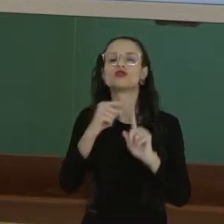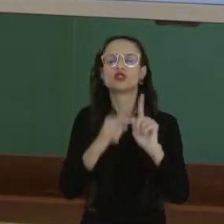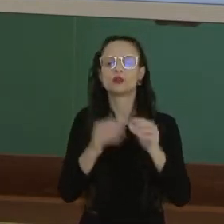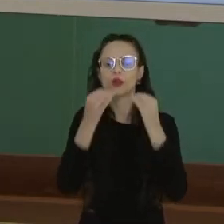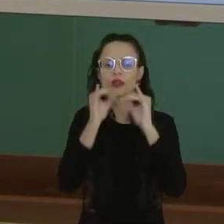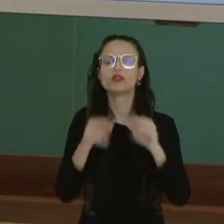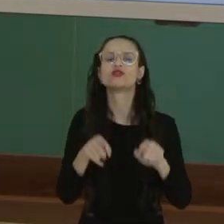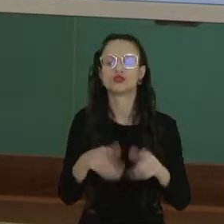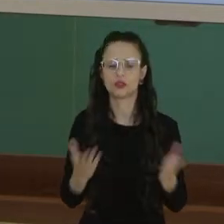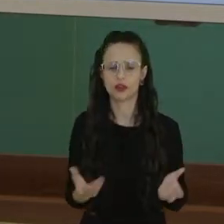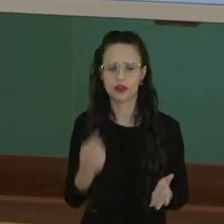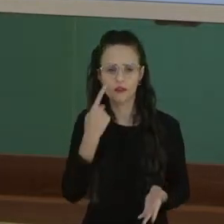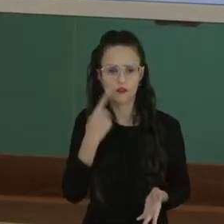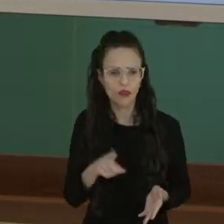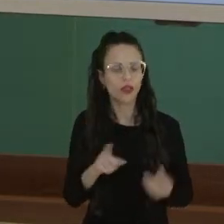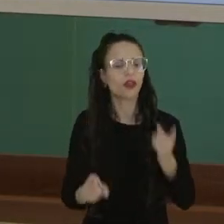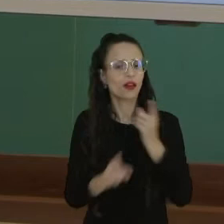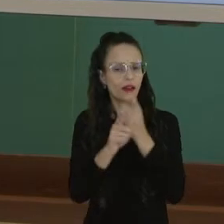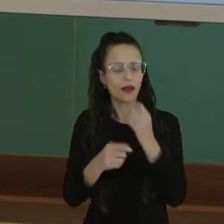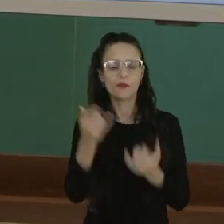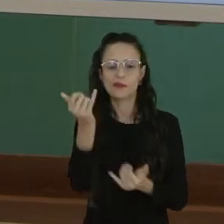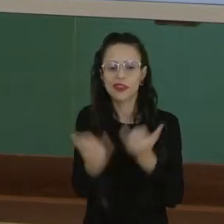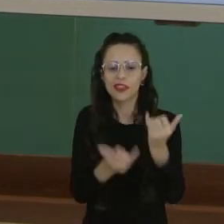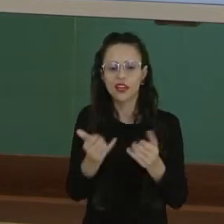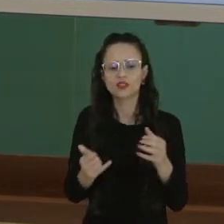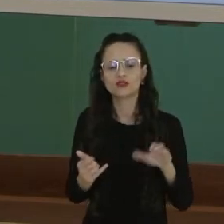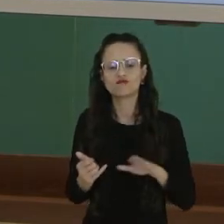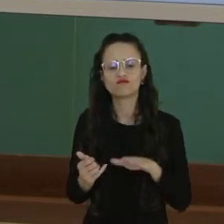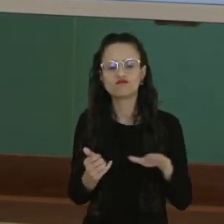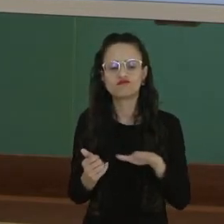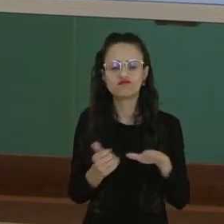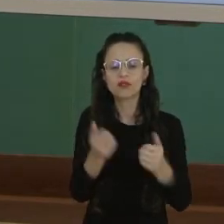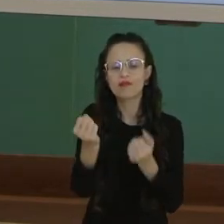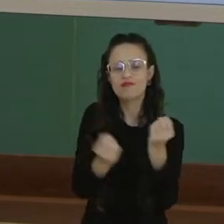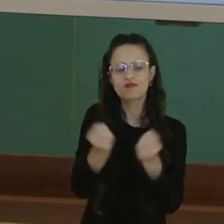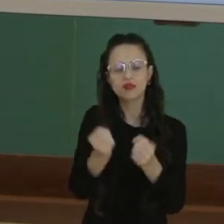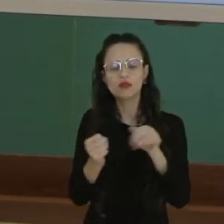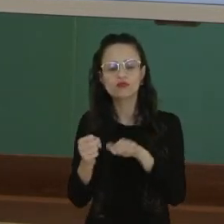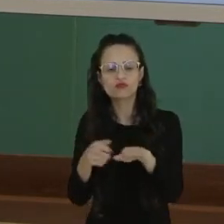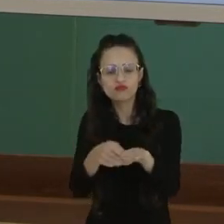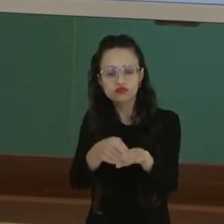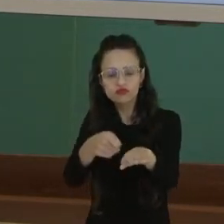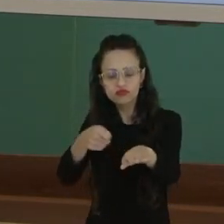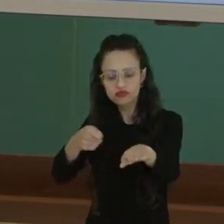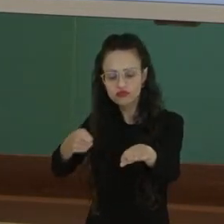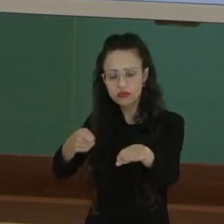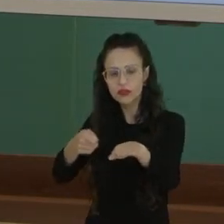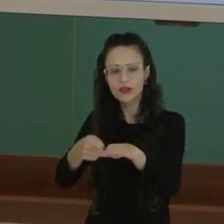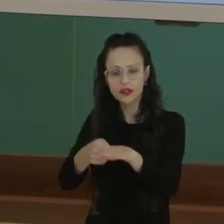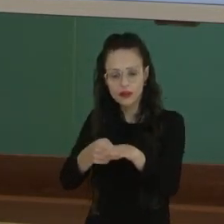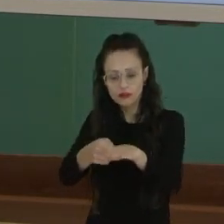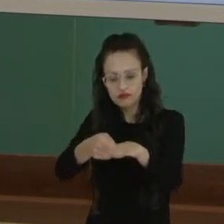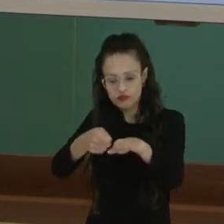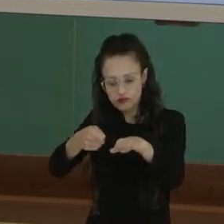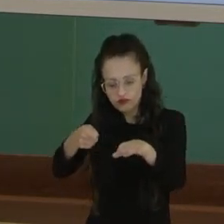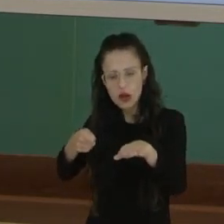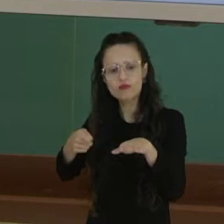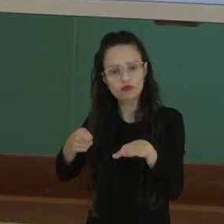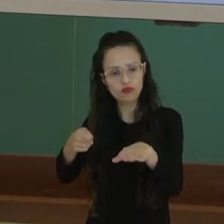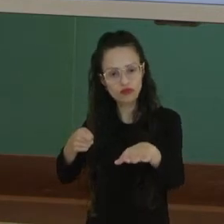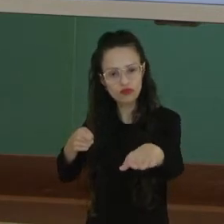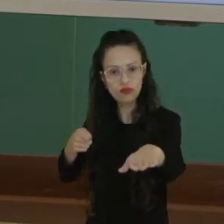que você consegue identificar quando você está brincando com esse carrinho, como ele se acorda, né? Ou como eu conheço como carrinho a